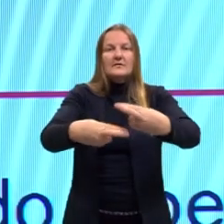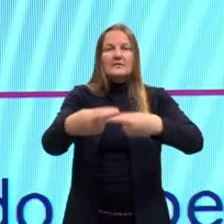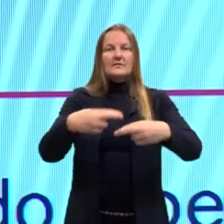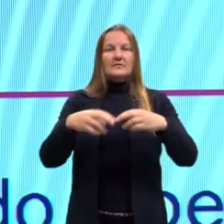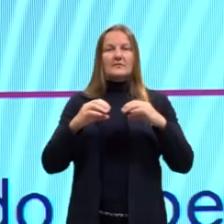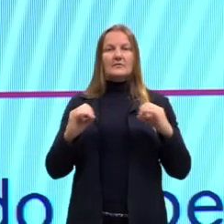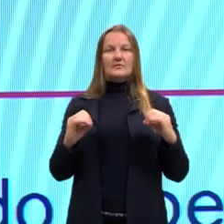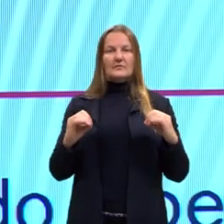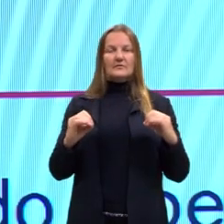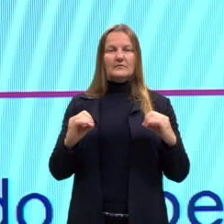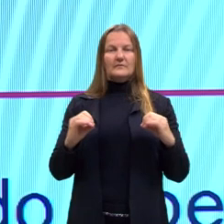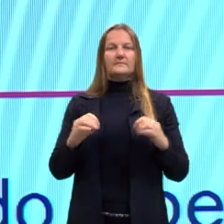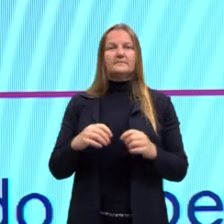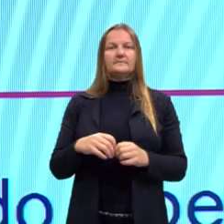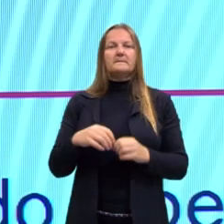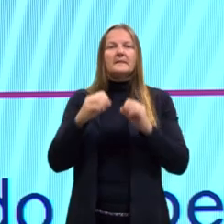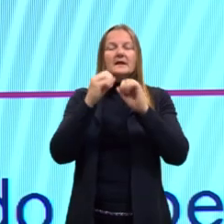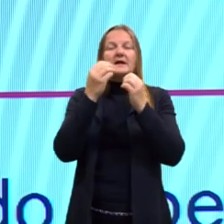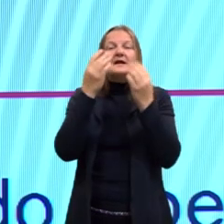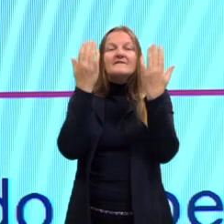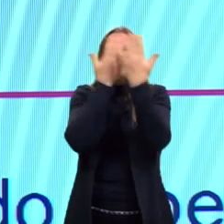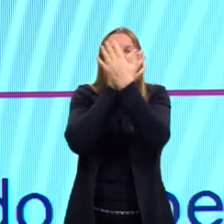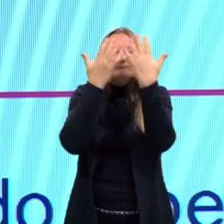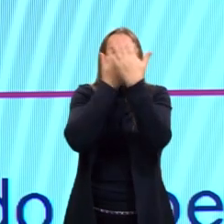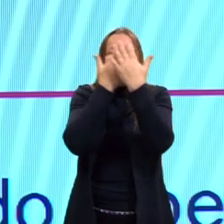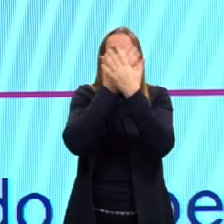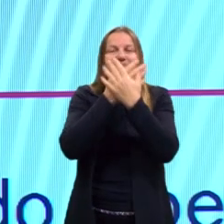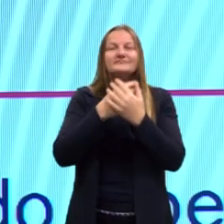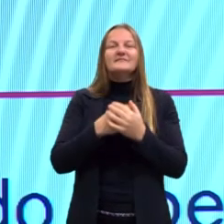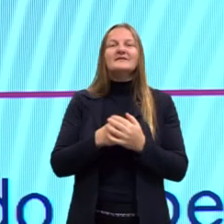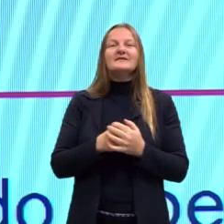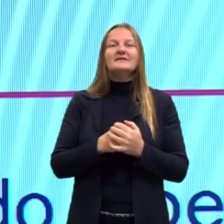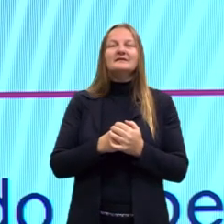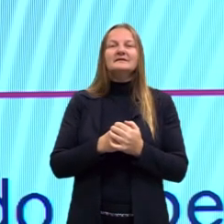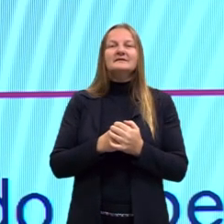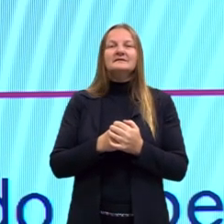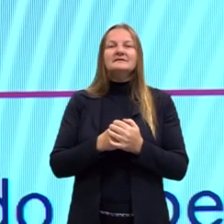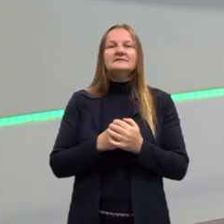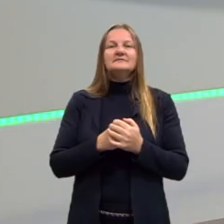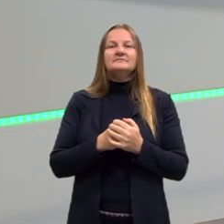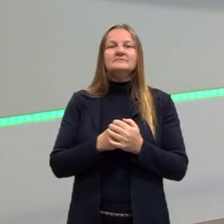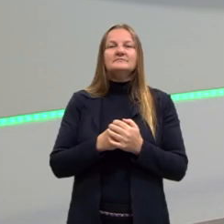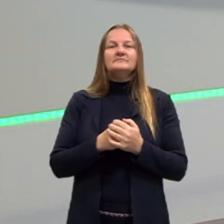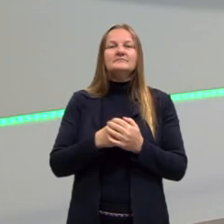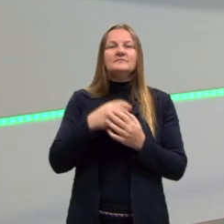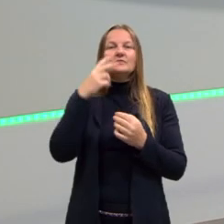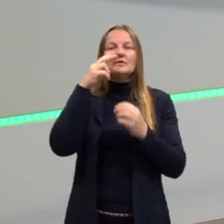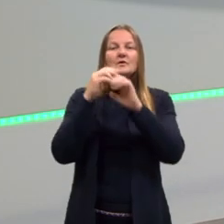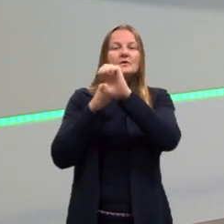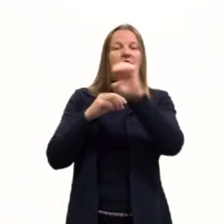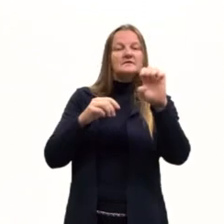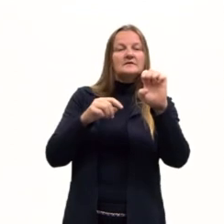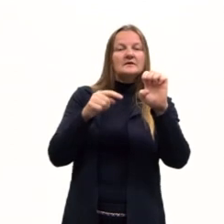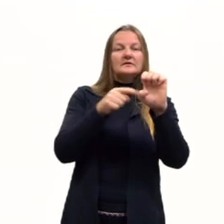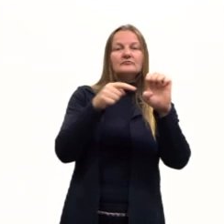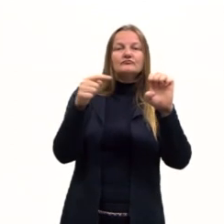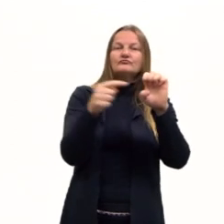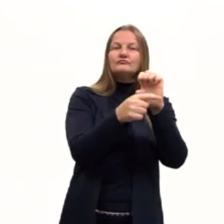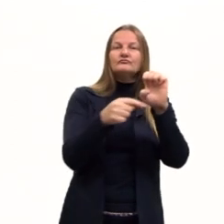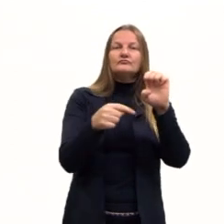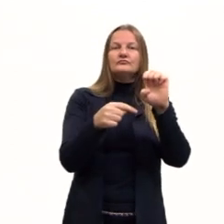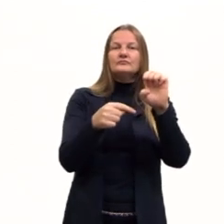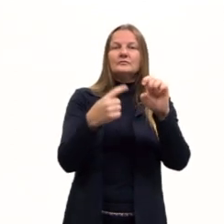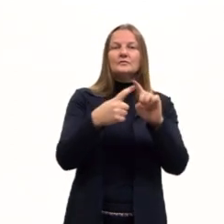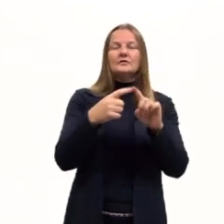ser incolor então quando a pessoa vai para um local escuro o equilíbrio desloca para a esquerda ocasionando a